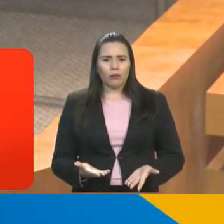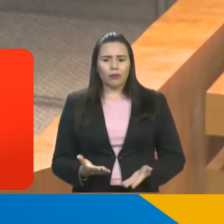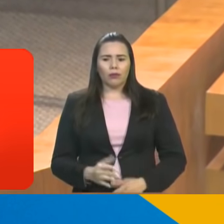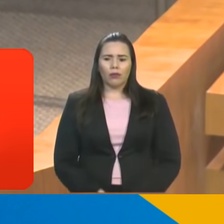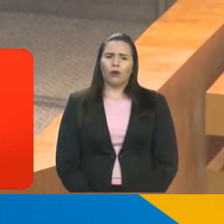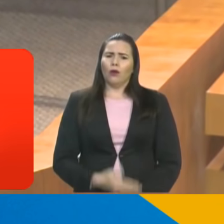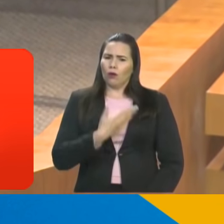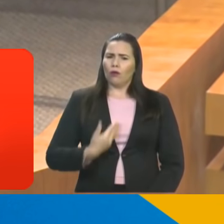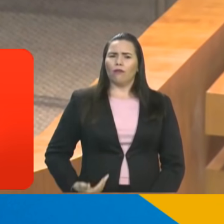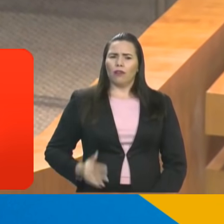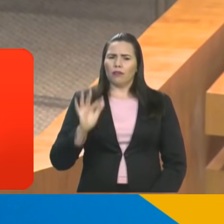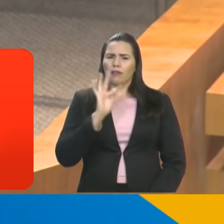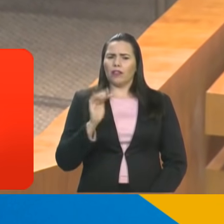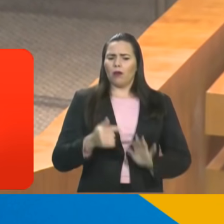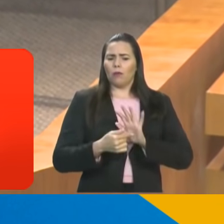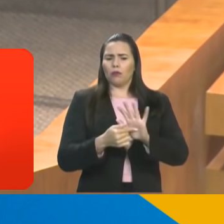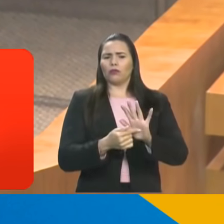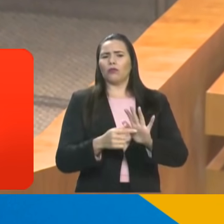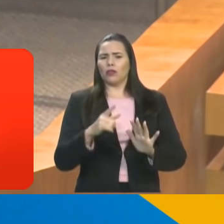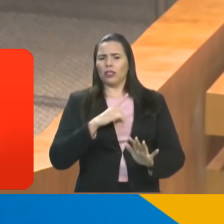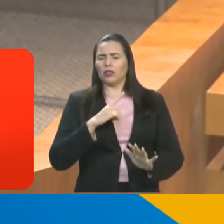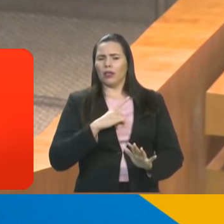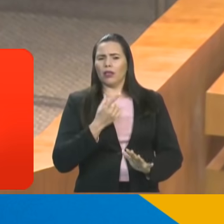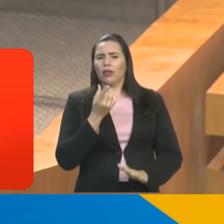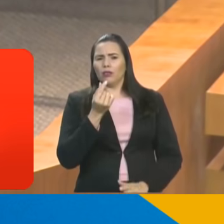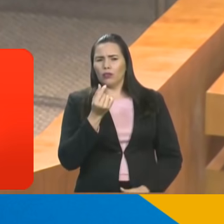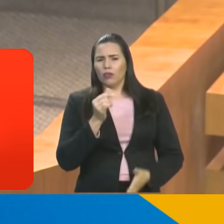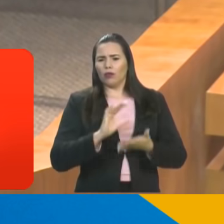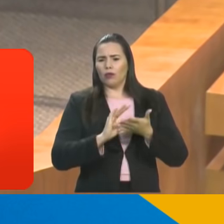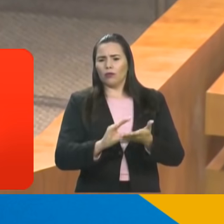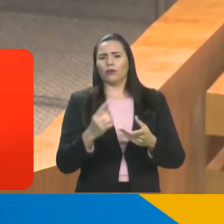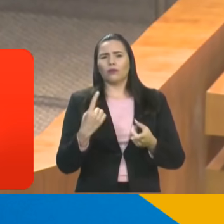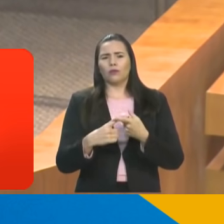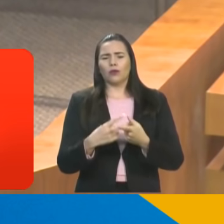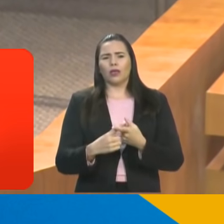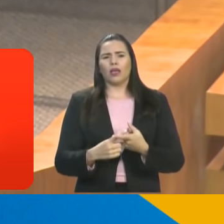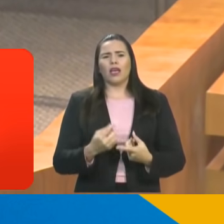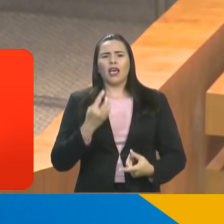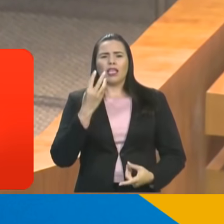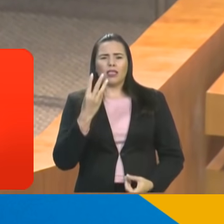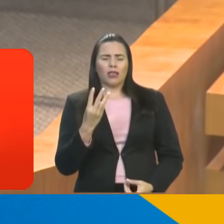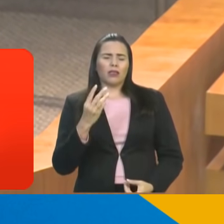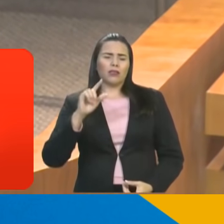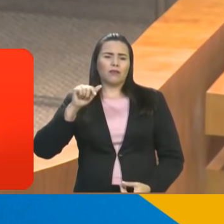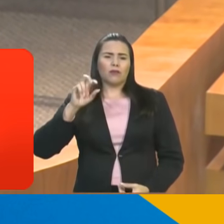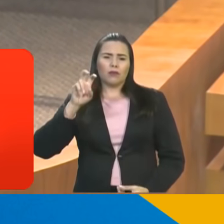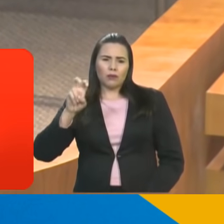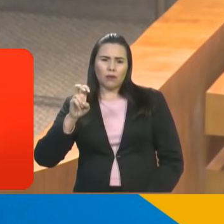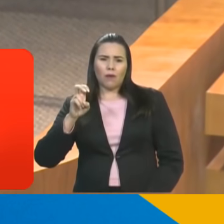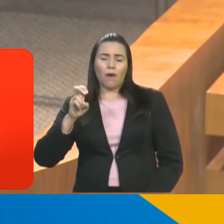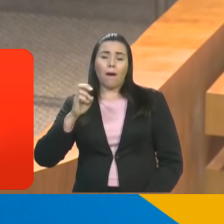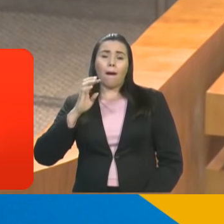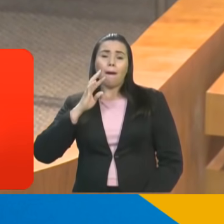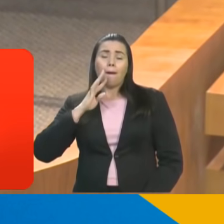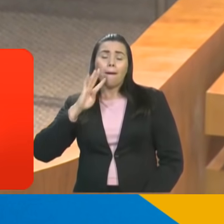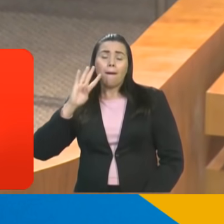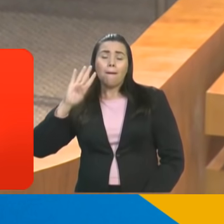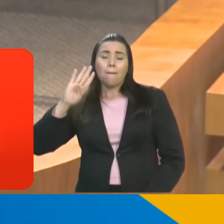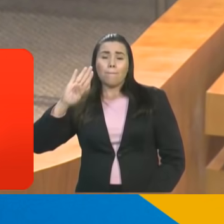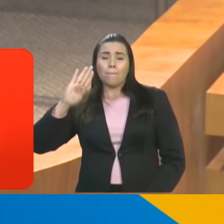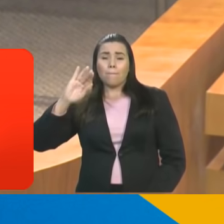sobrando, até porque gastou mais de 3,5 bilhões de reais para eleger o atual